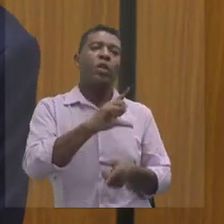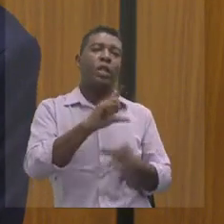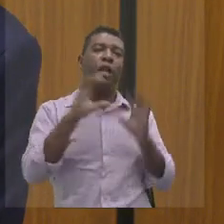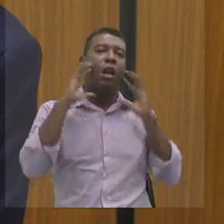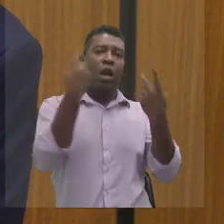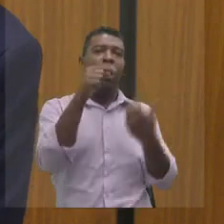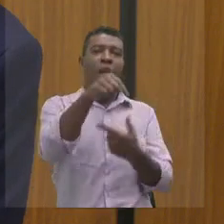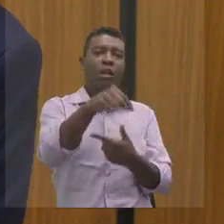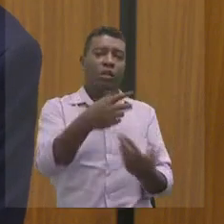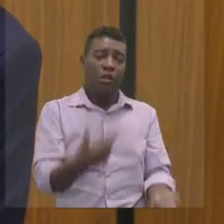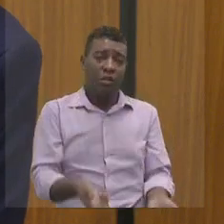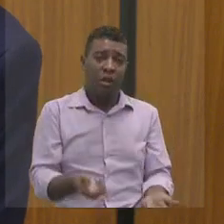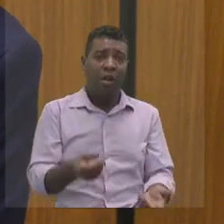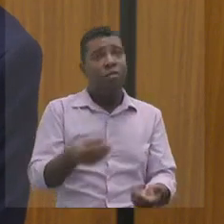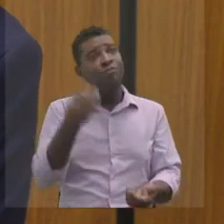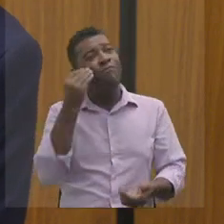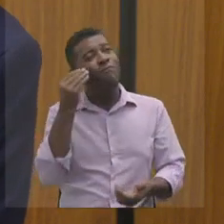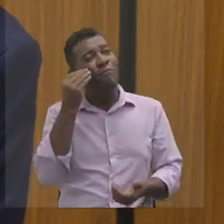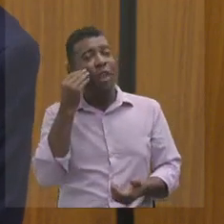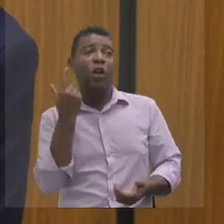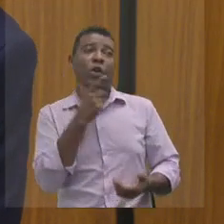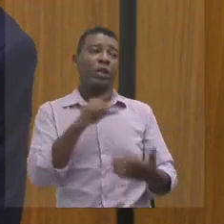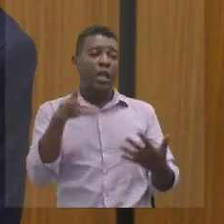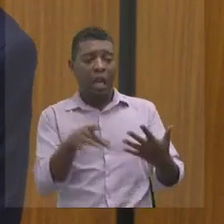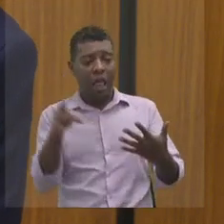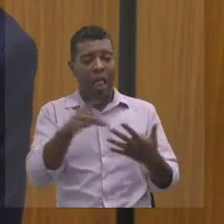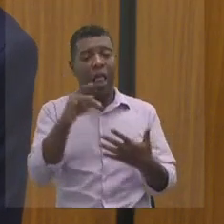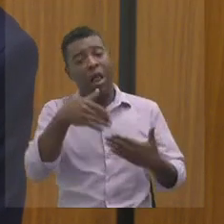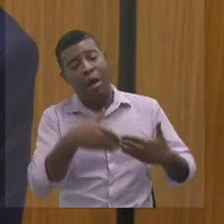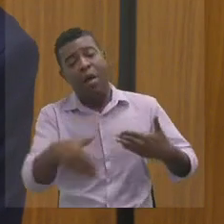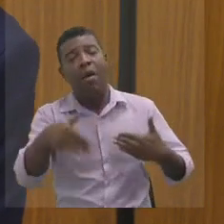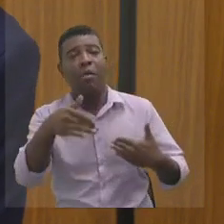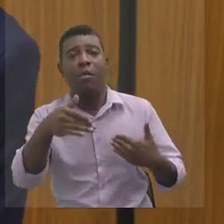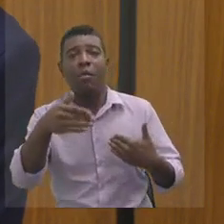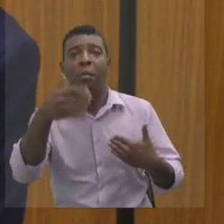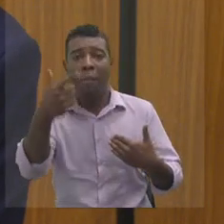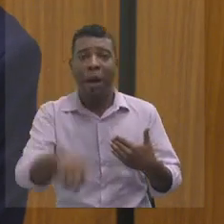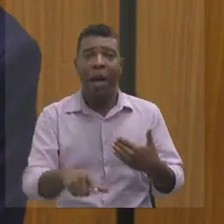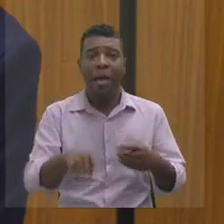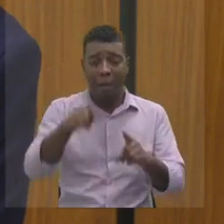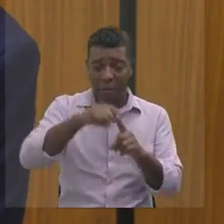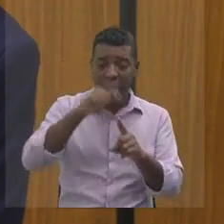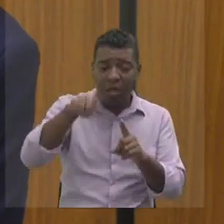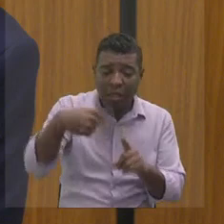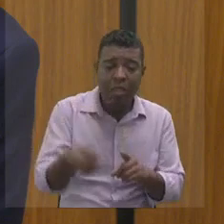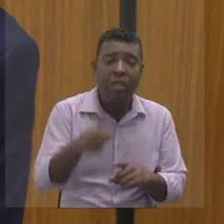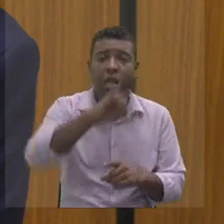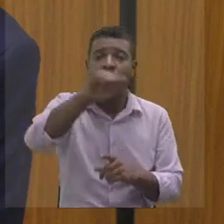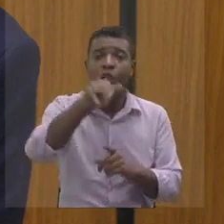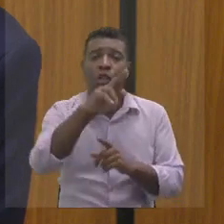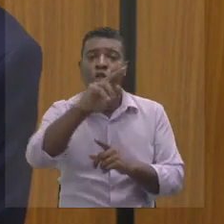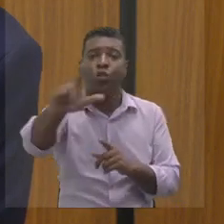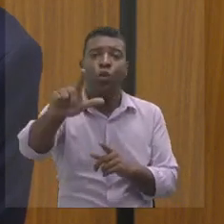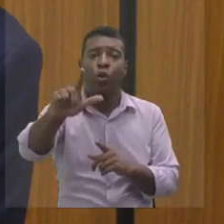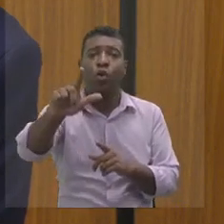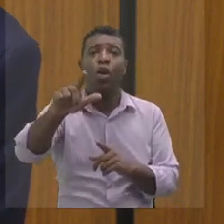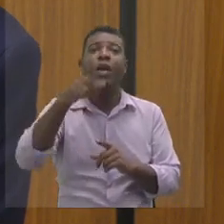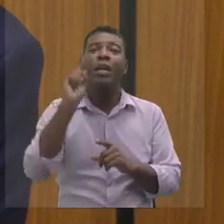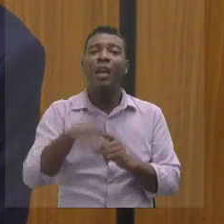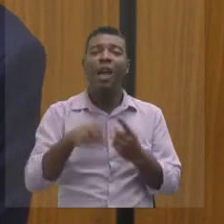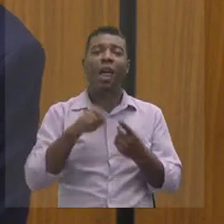pretende licita-los ainda no mês de julho que será um Barbacena Juiz de Fora